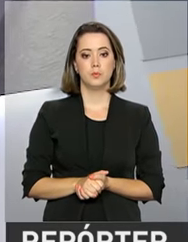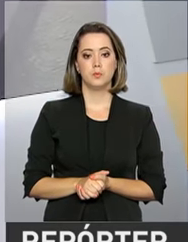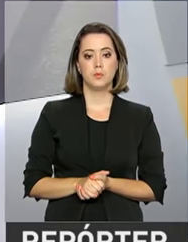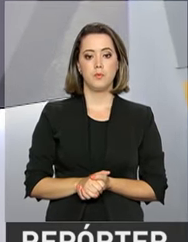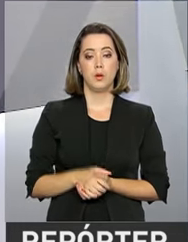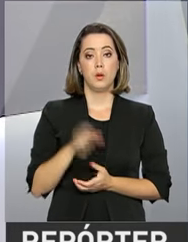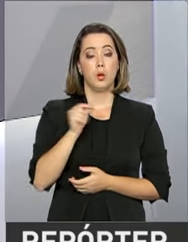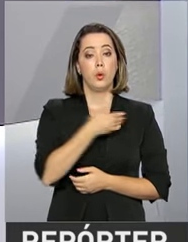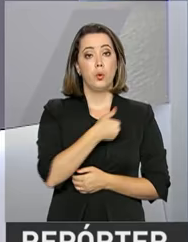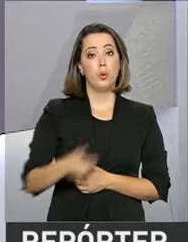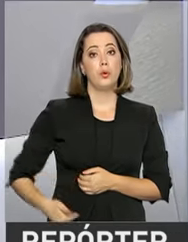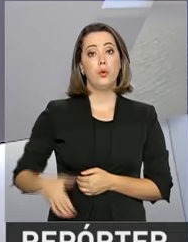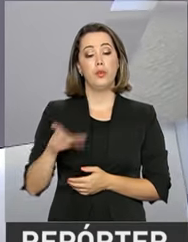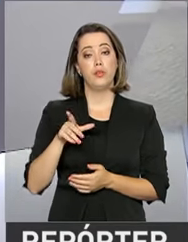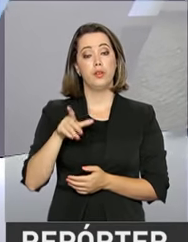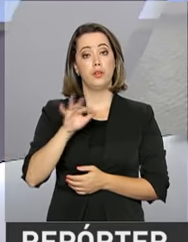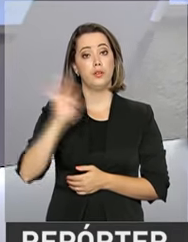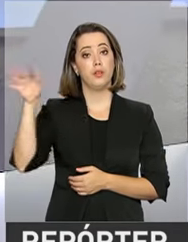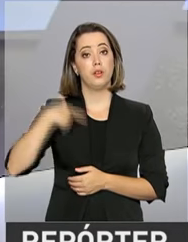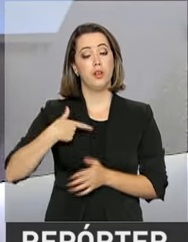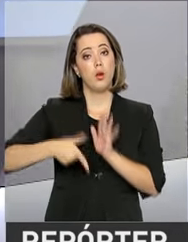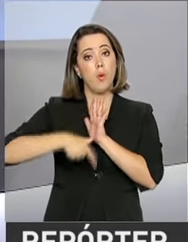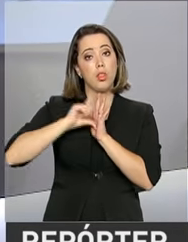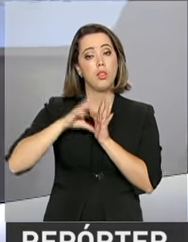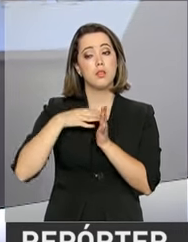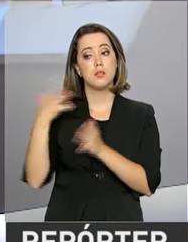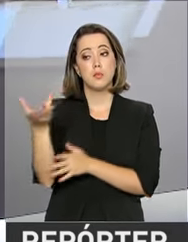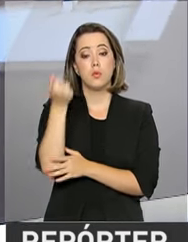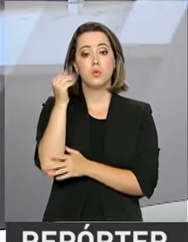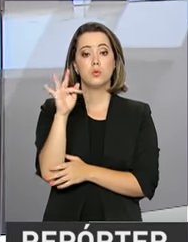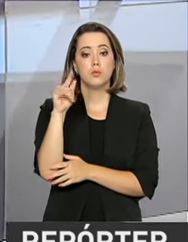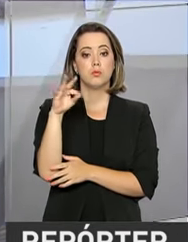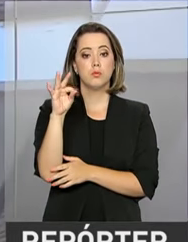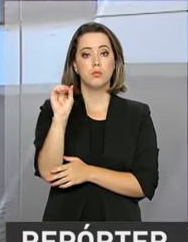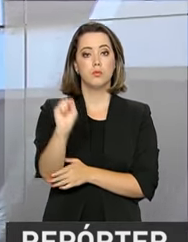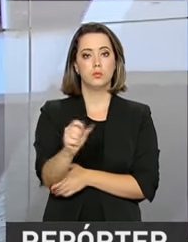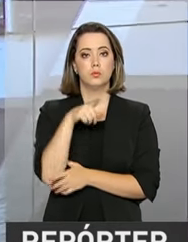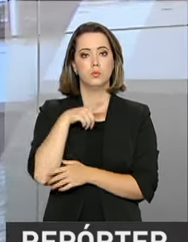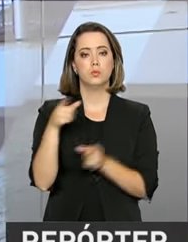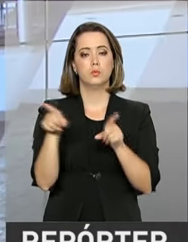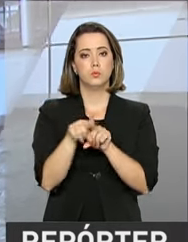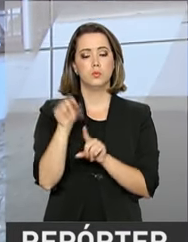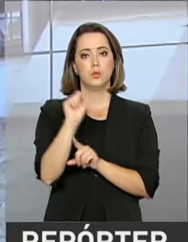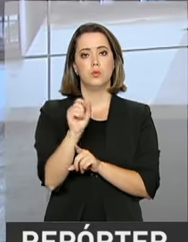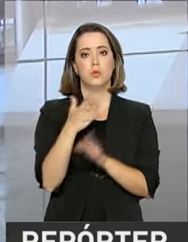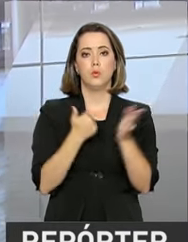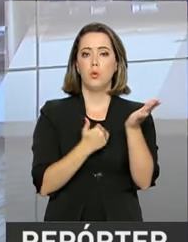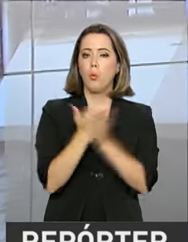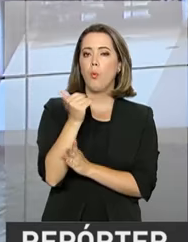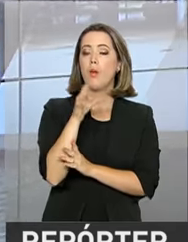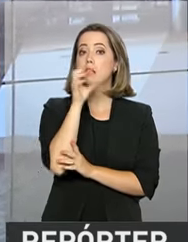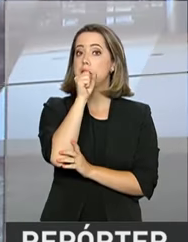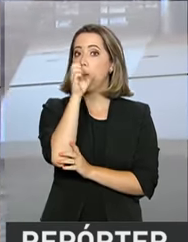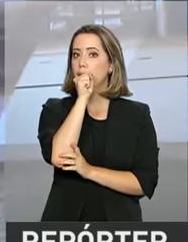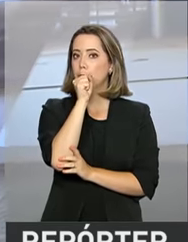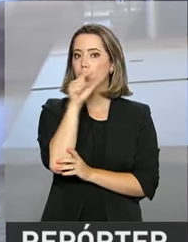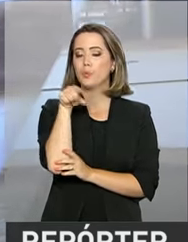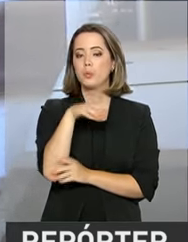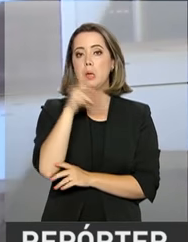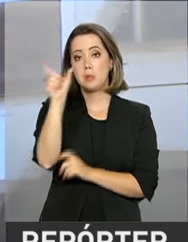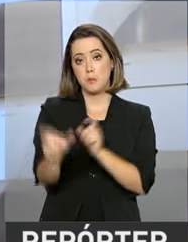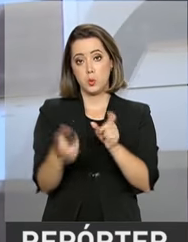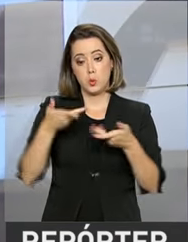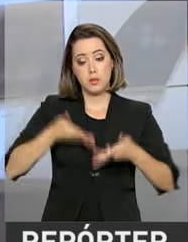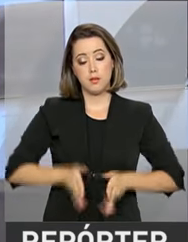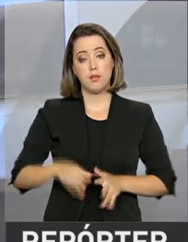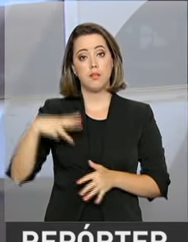governo antecipou saque nas contas inativas do fundo de garantia do tempo de serviço o fgts desde sábado contribuintes